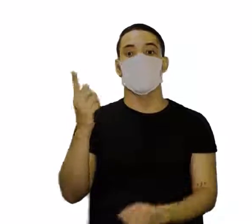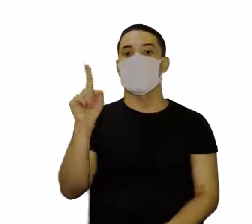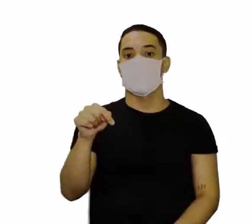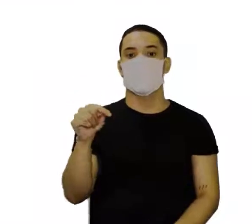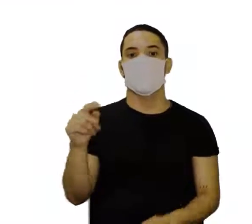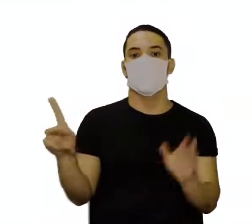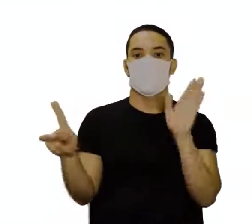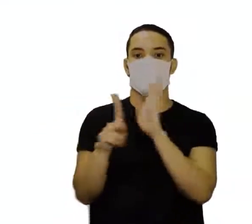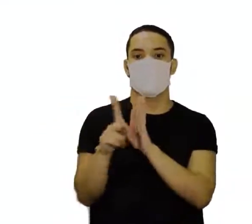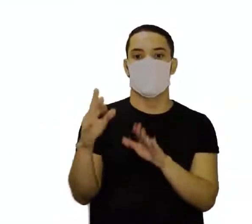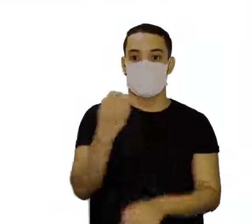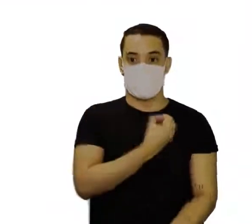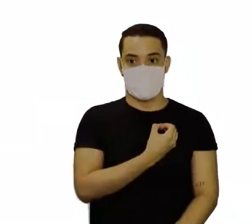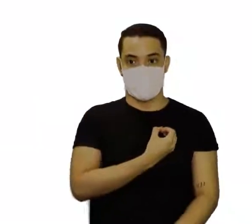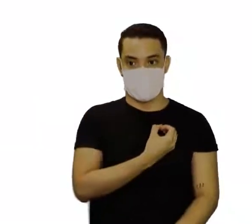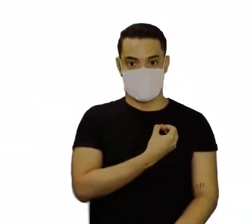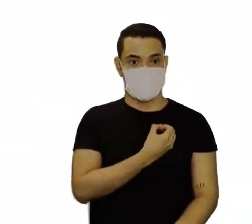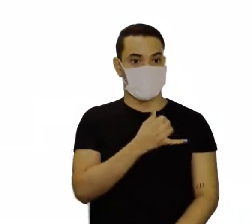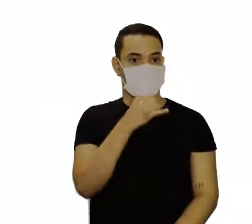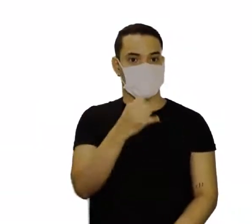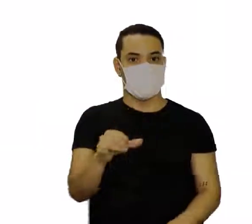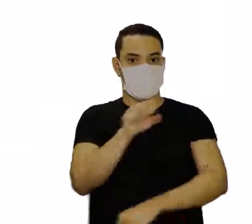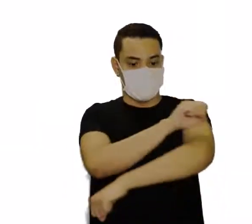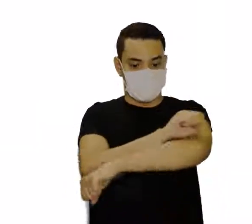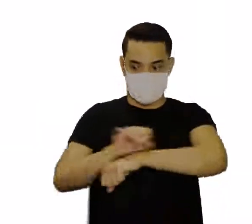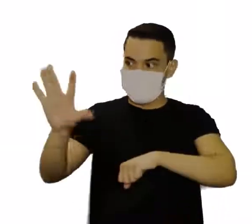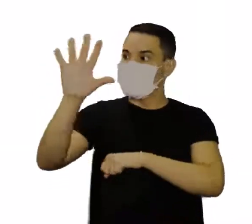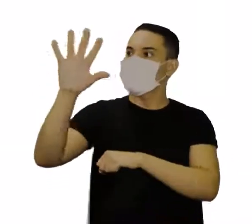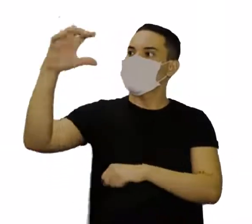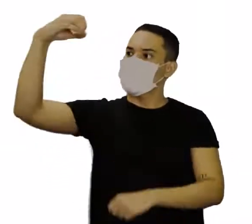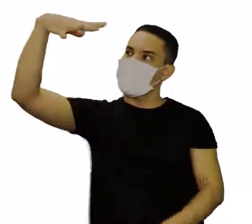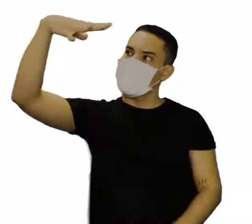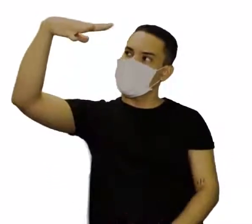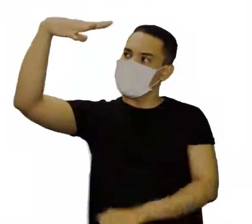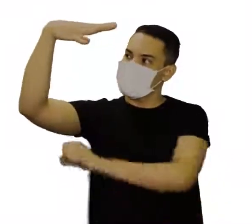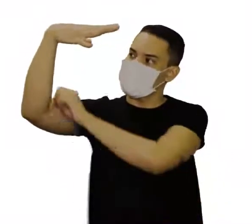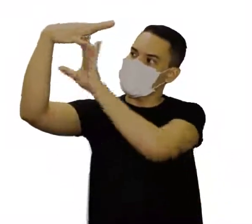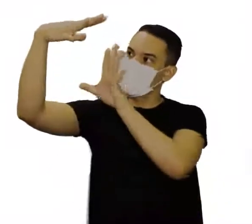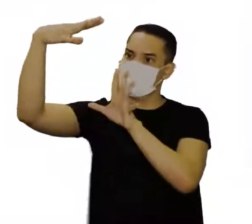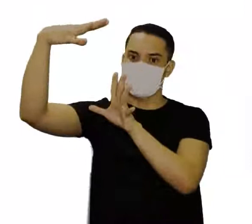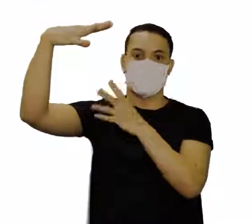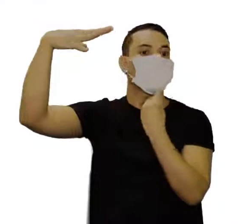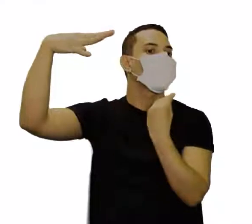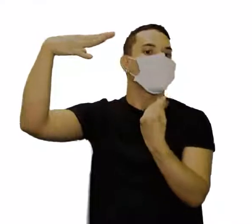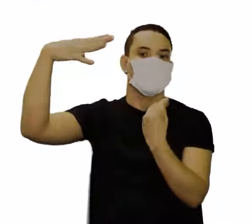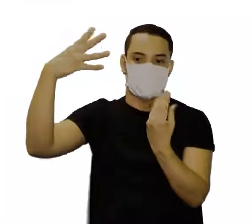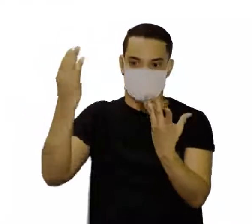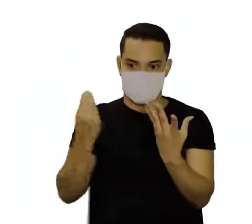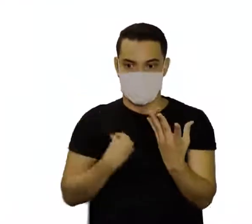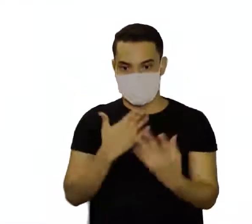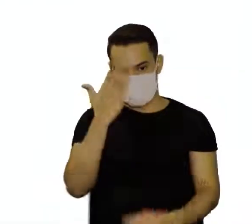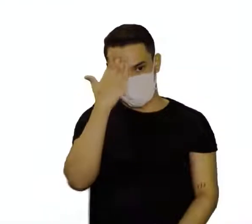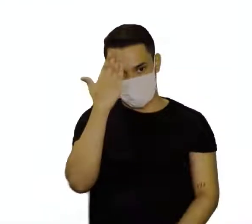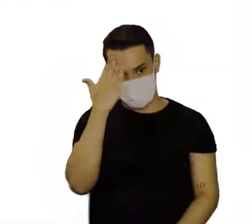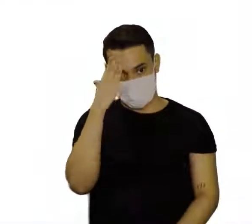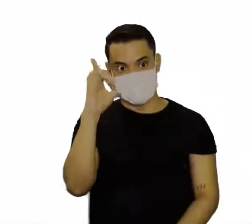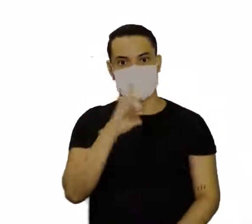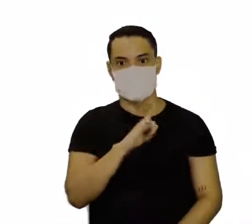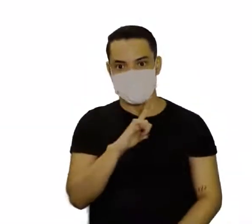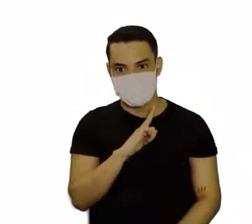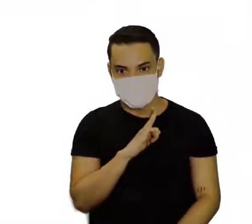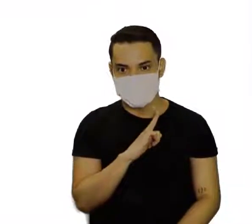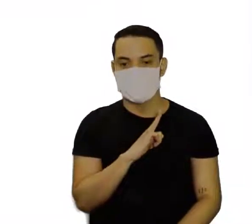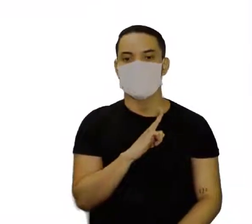pelo filamento dessa lâmpada? Então, olha só, uma resistência bem grande e uma tensão não tão grande,